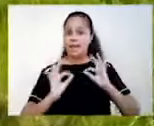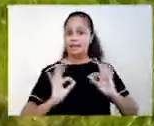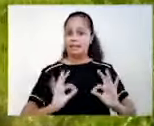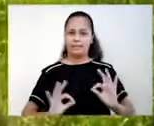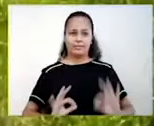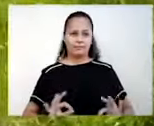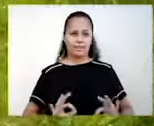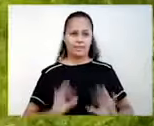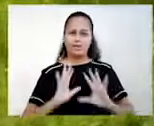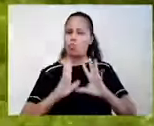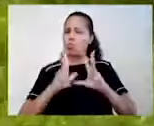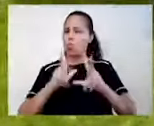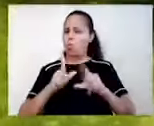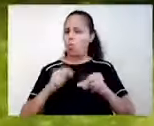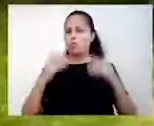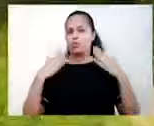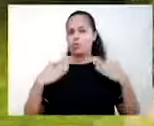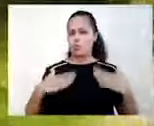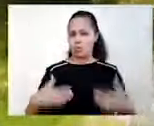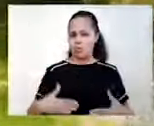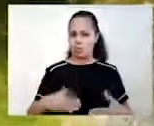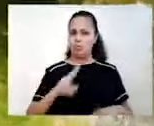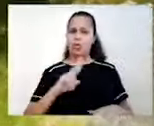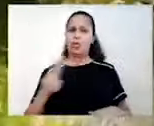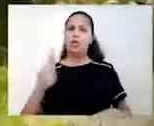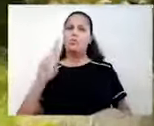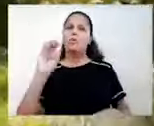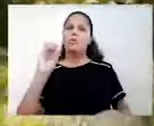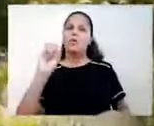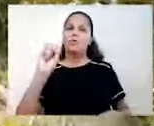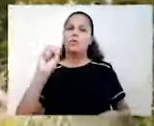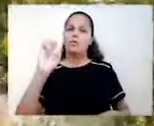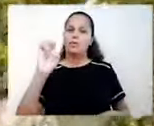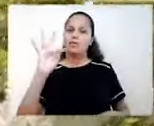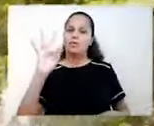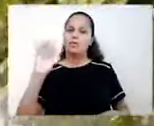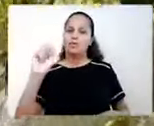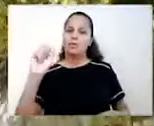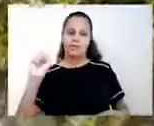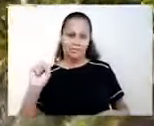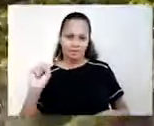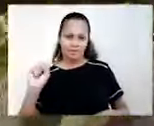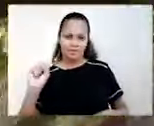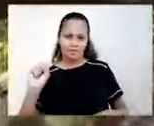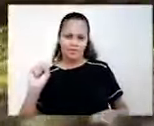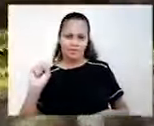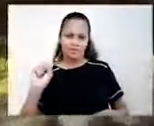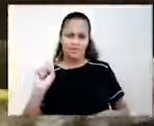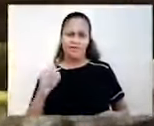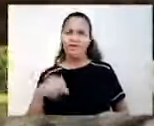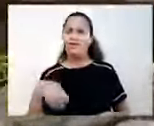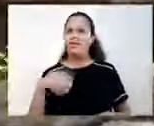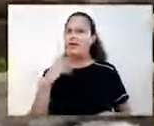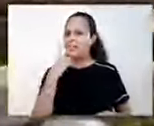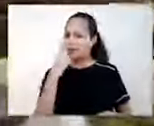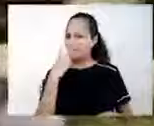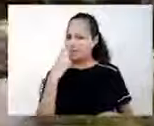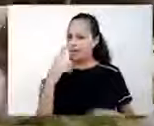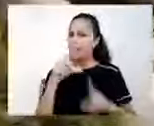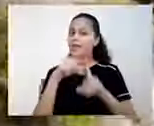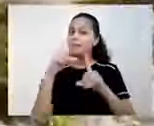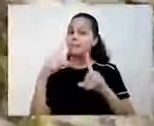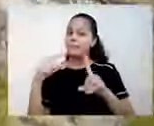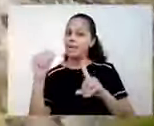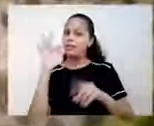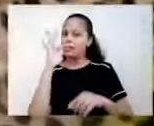As pintas que cobrem todo o corpo são chamadas de rosetas. E realmente os desenhos se parecem com pétalas de